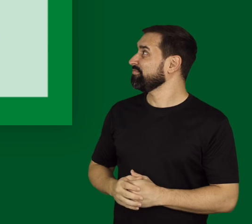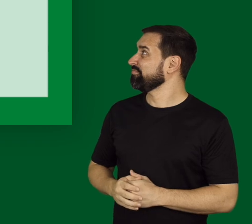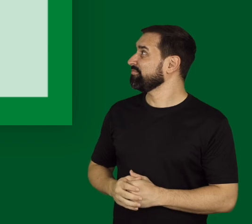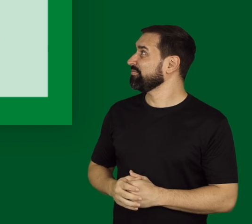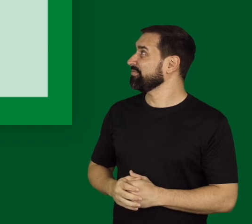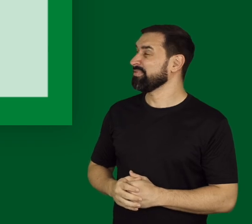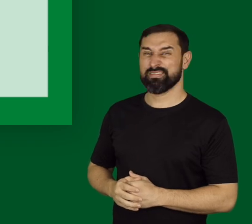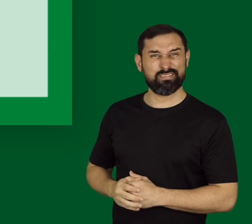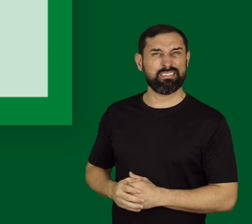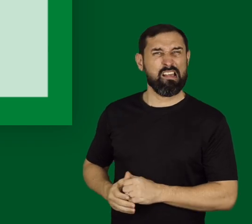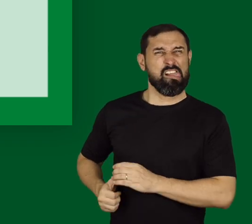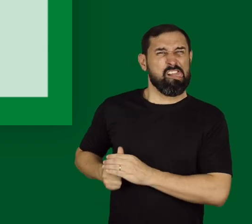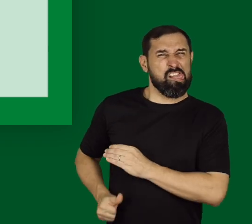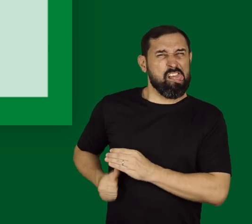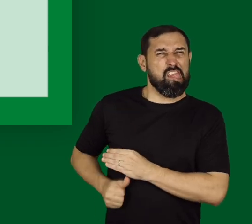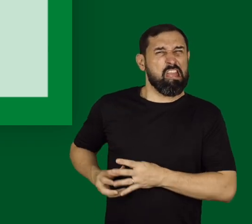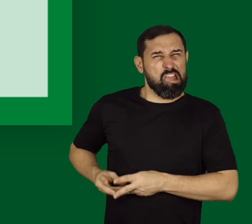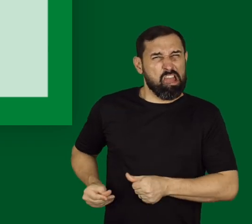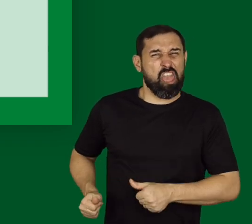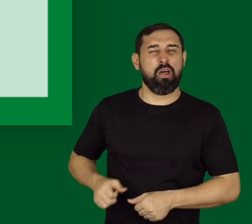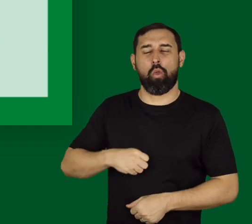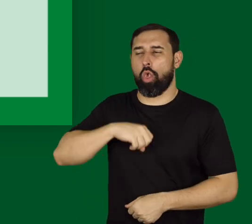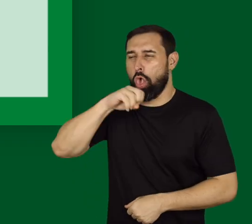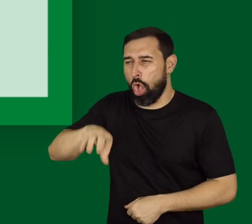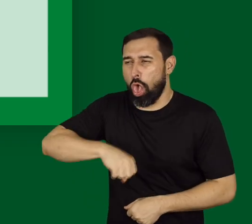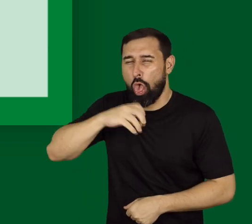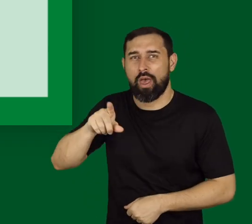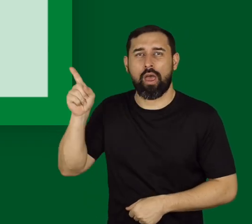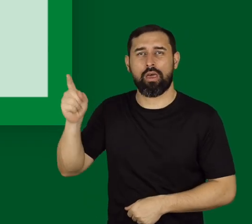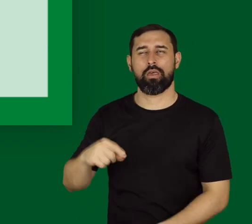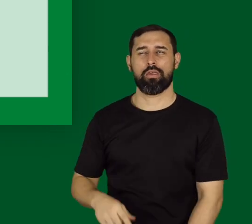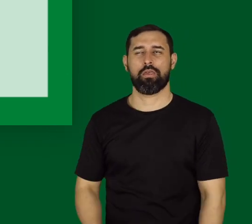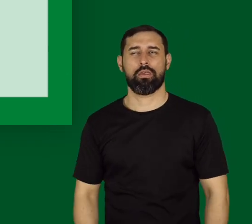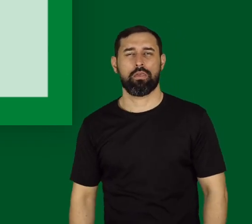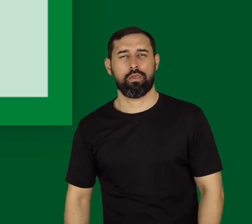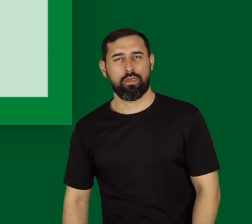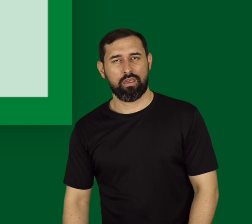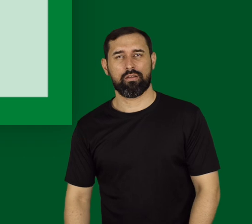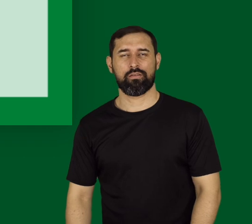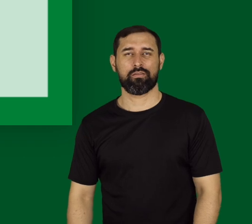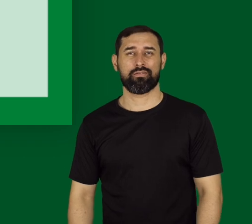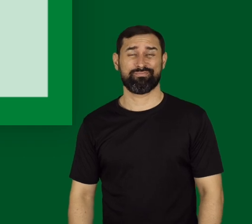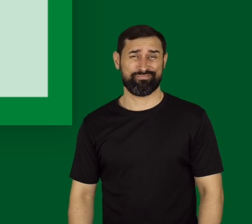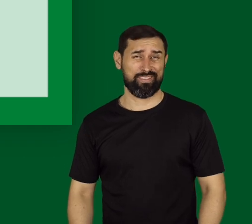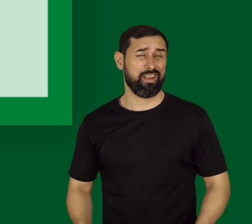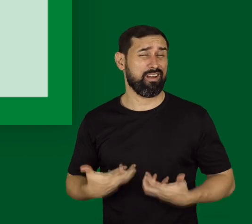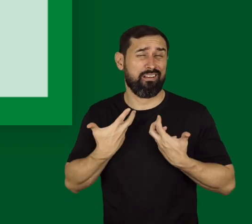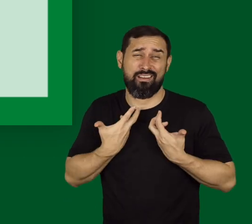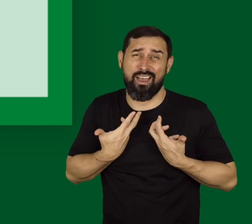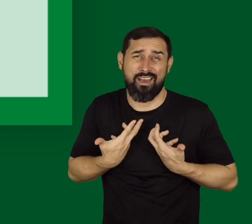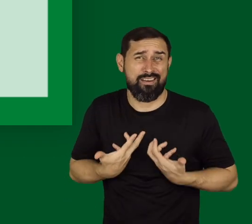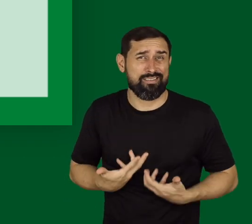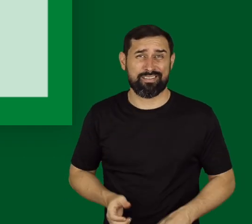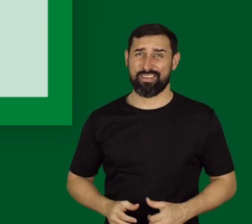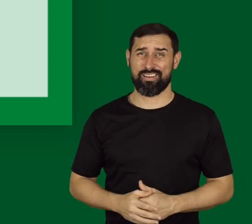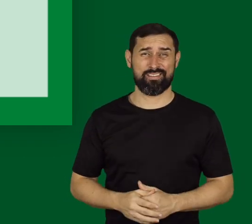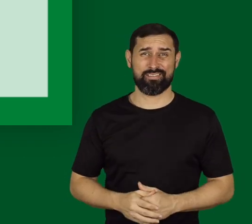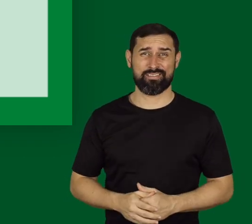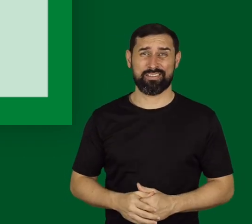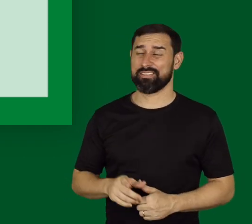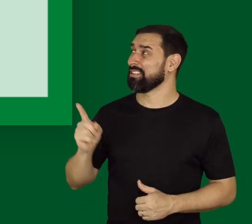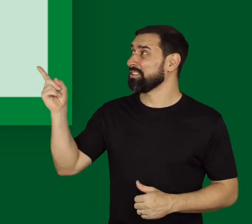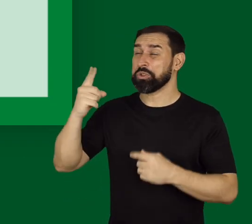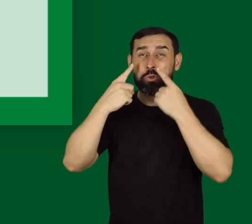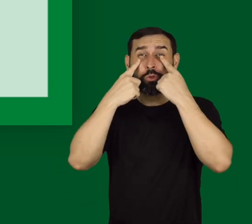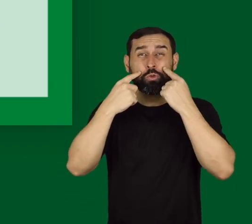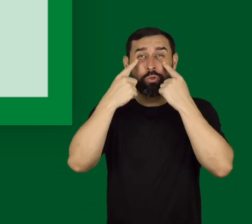diarreia e vômito, no caso grave. Então, o que chama atenção nessa criança? Ele é uma criança letárgica, largada no